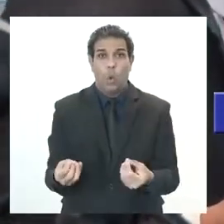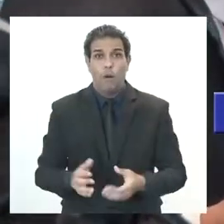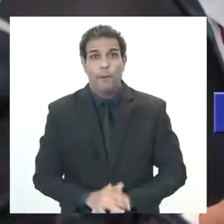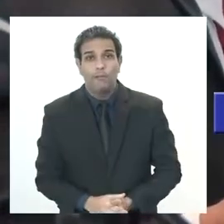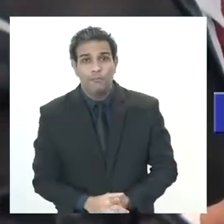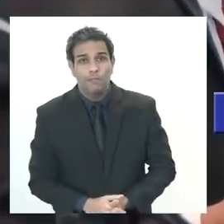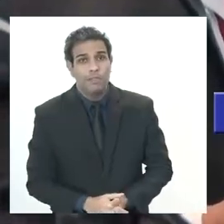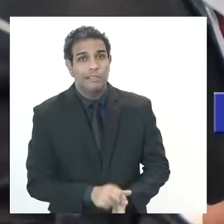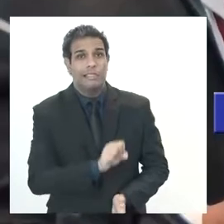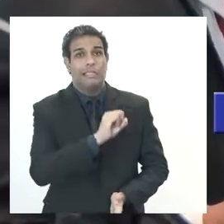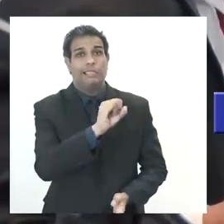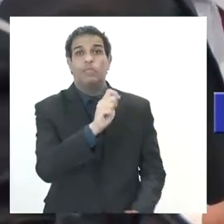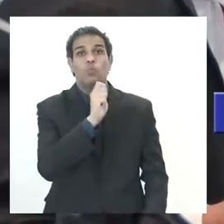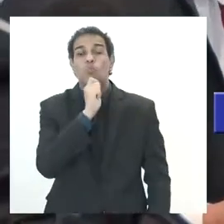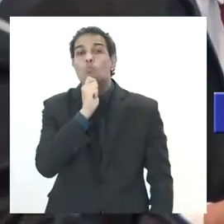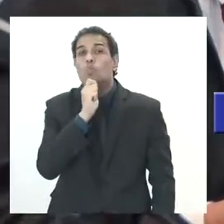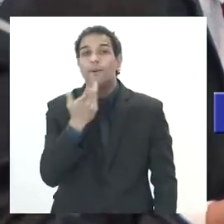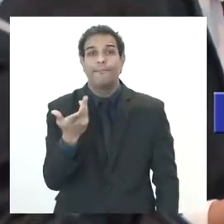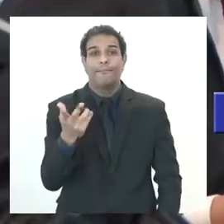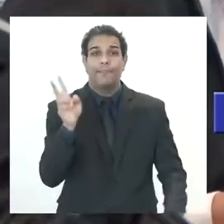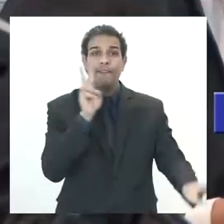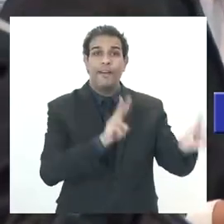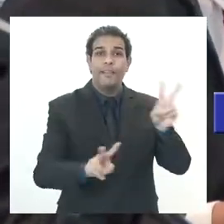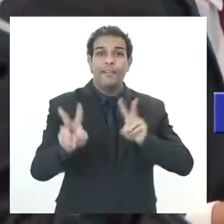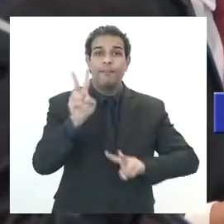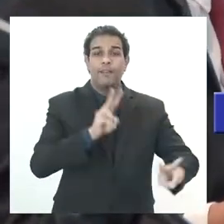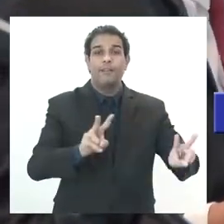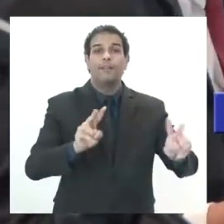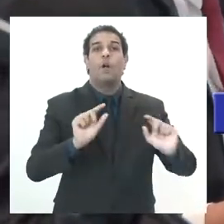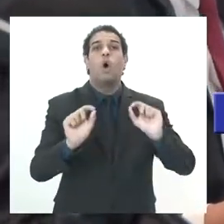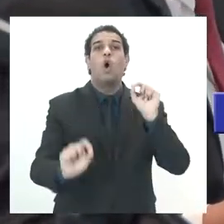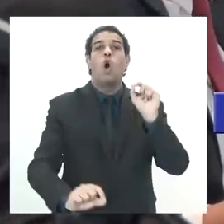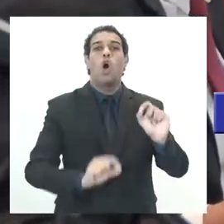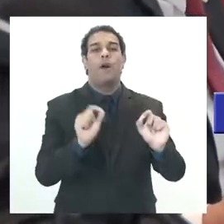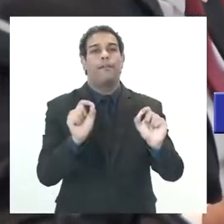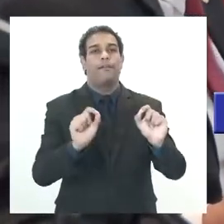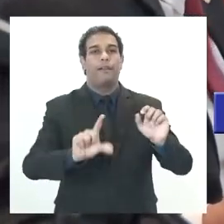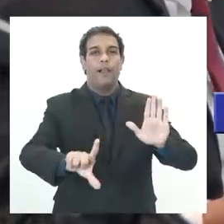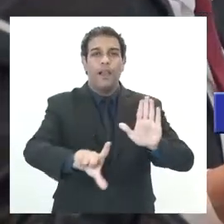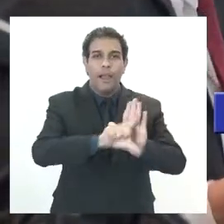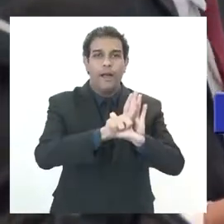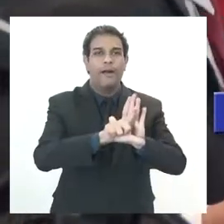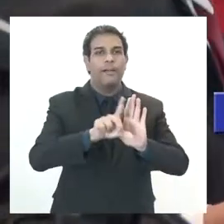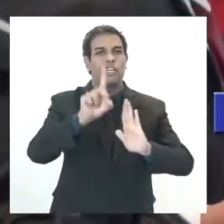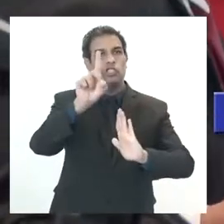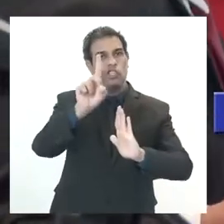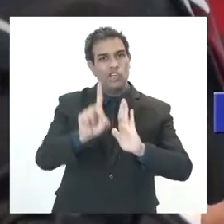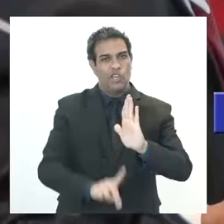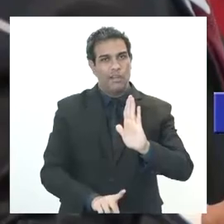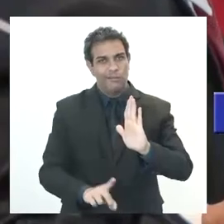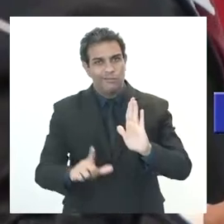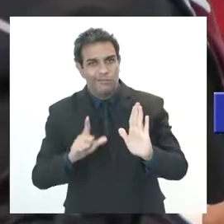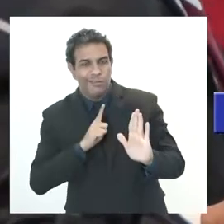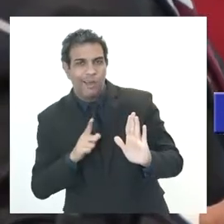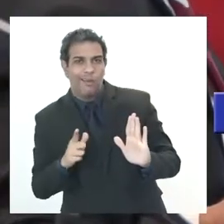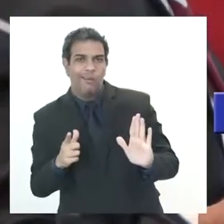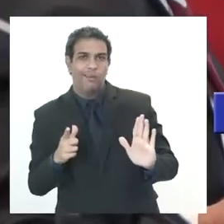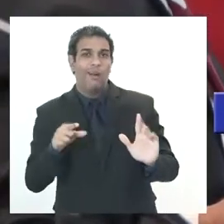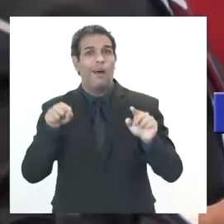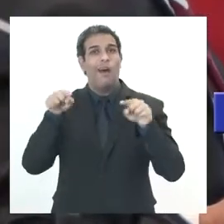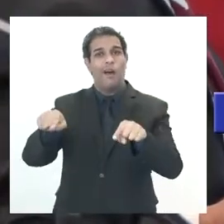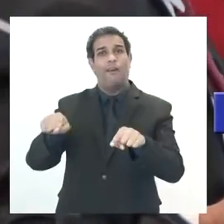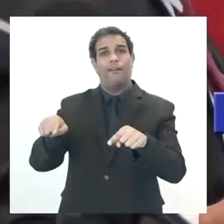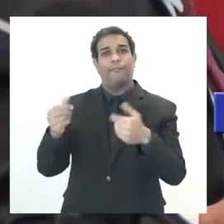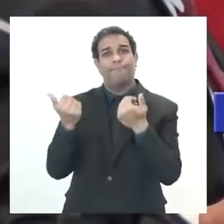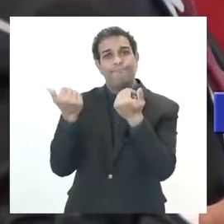existe um órgão hoje a visibilidade em relação a esses direitos é total Tribunal de